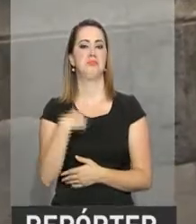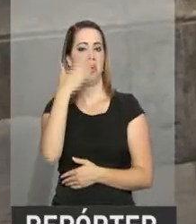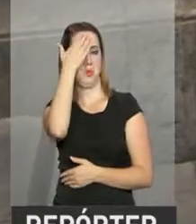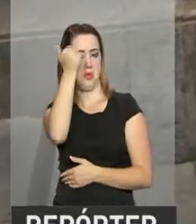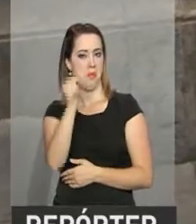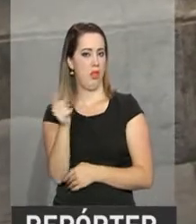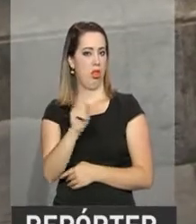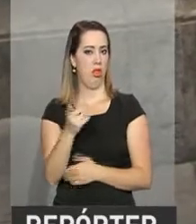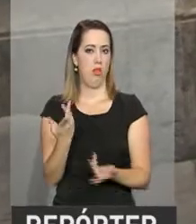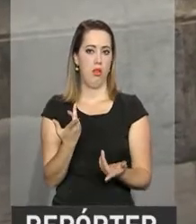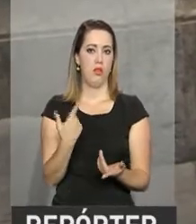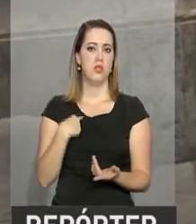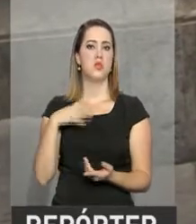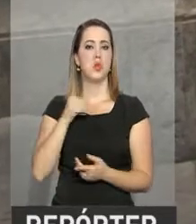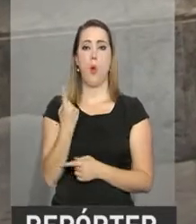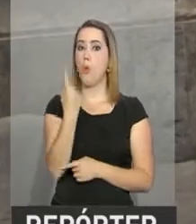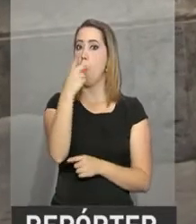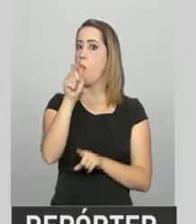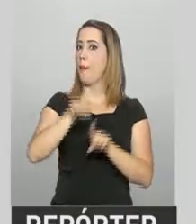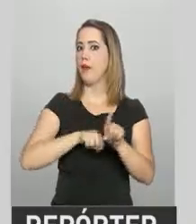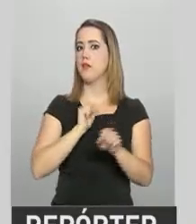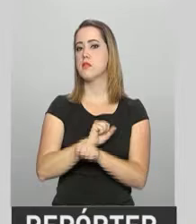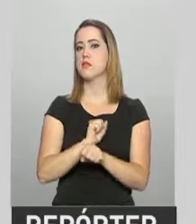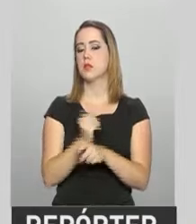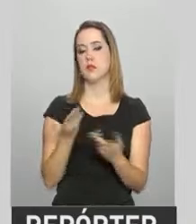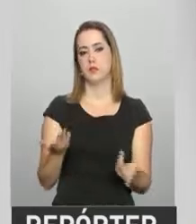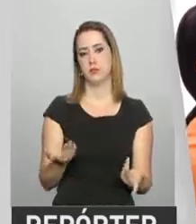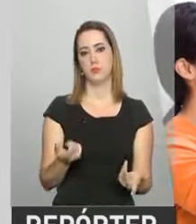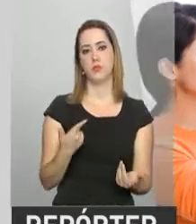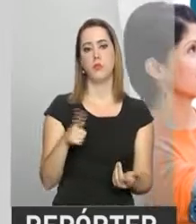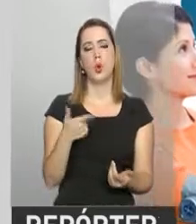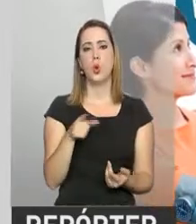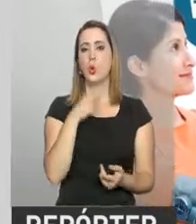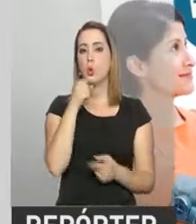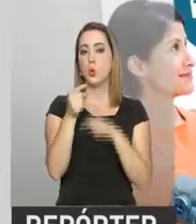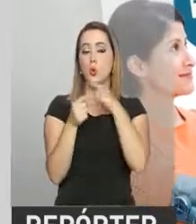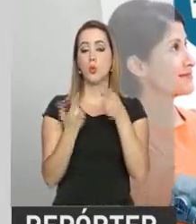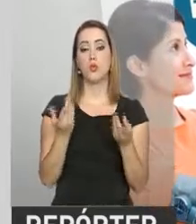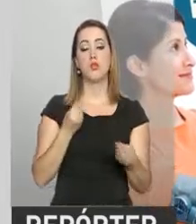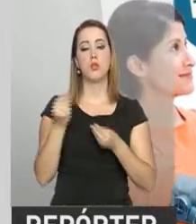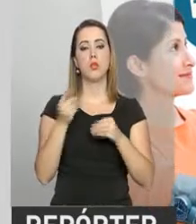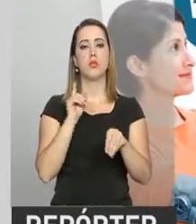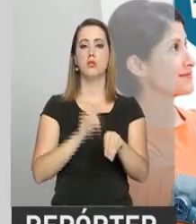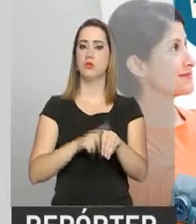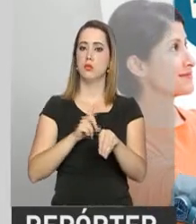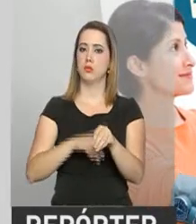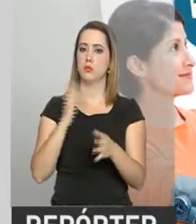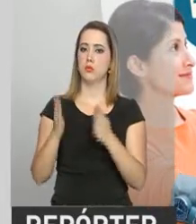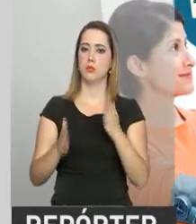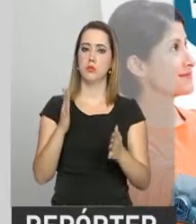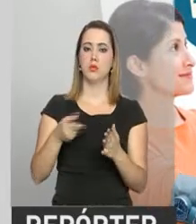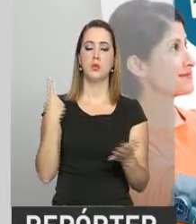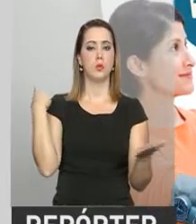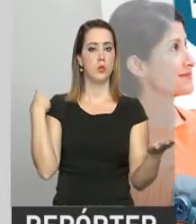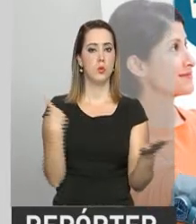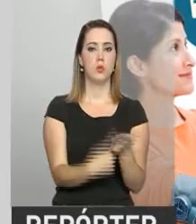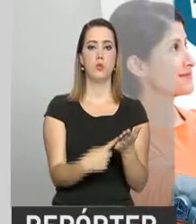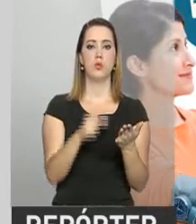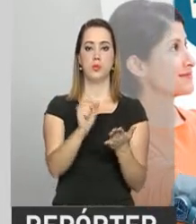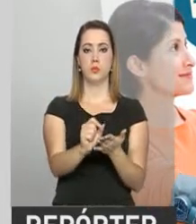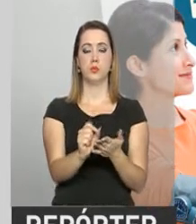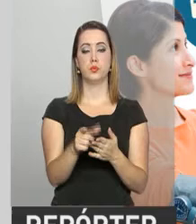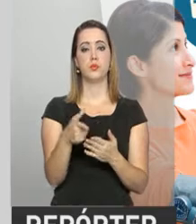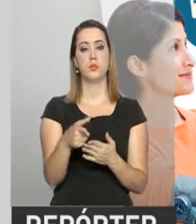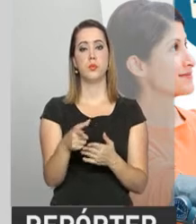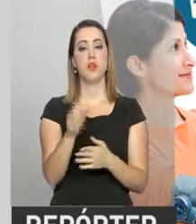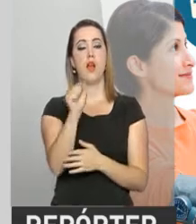Já teve situações de levar mais de um mês. E para que não reste nenhuma dúvida sobre os prazos que devem ser cumpridos pelas operadoras,